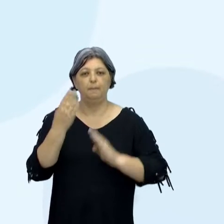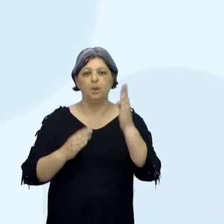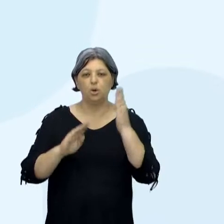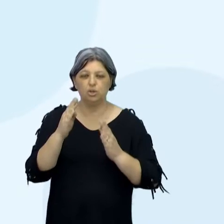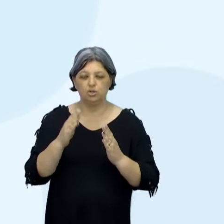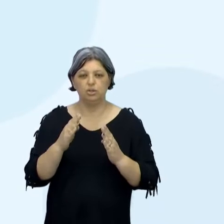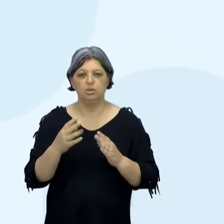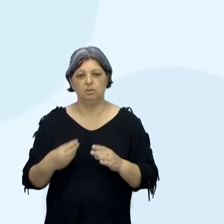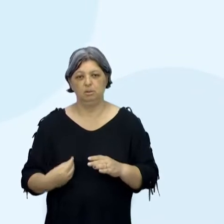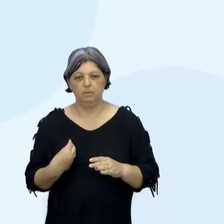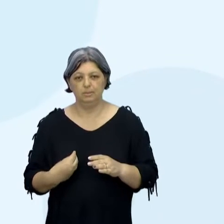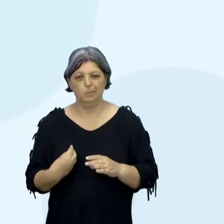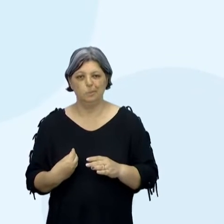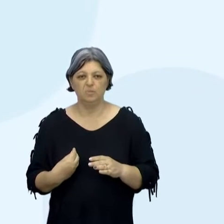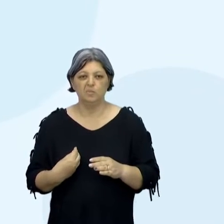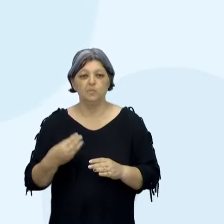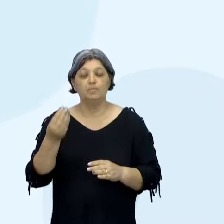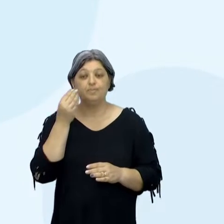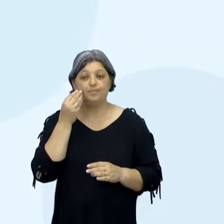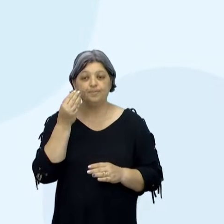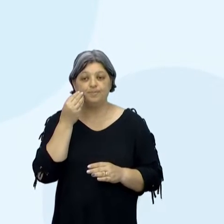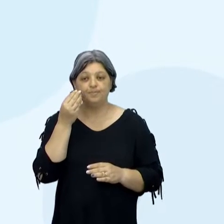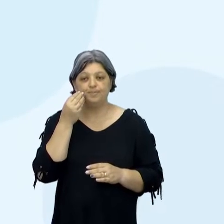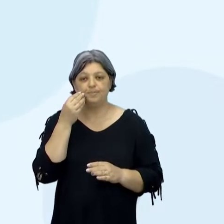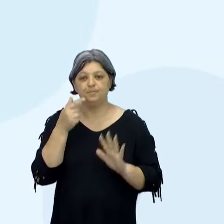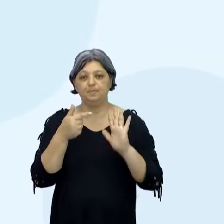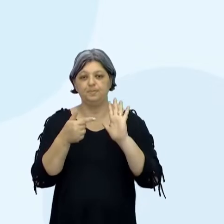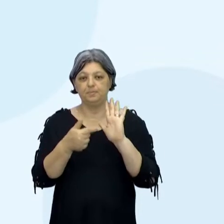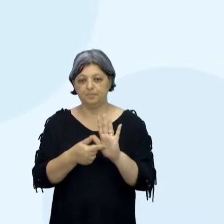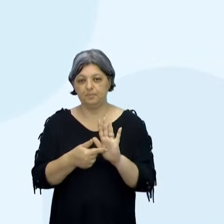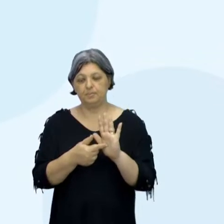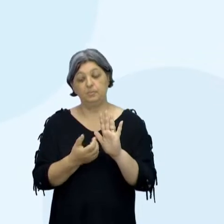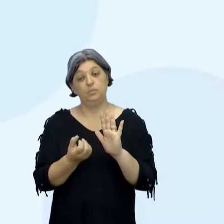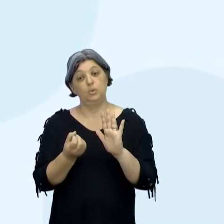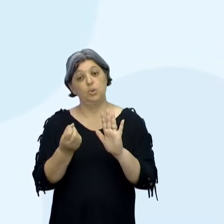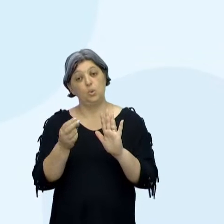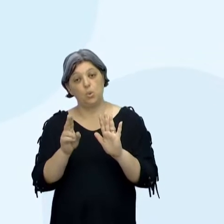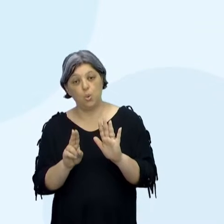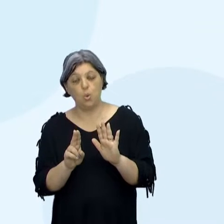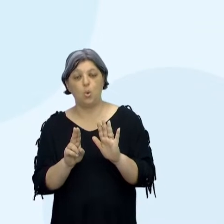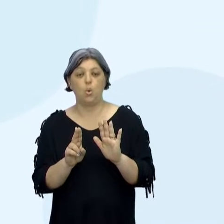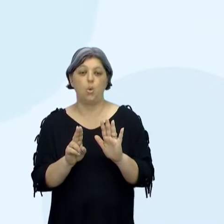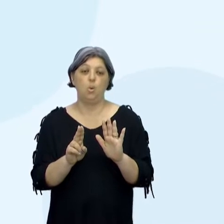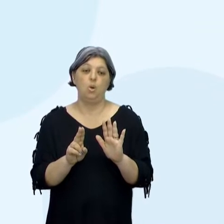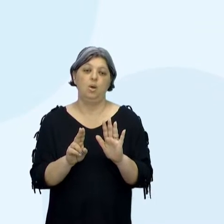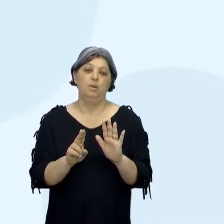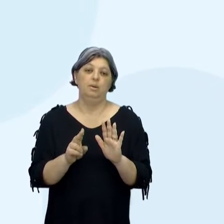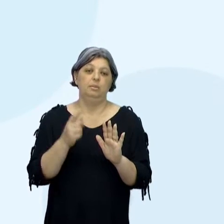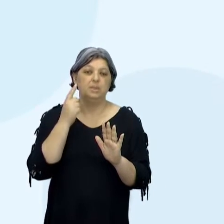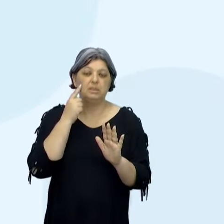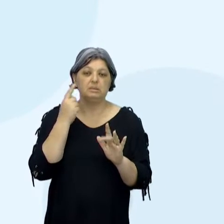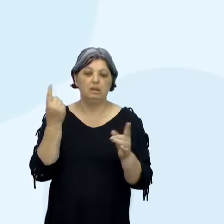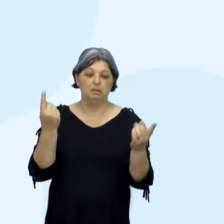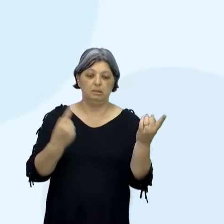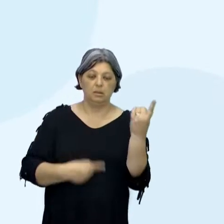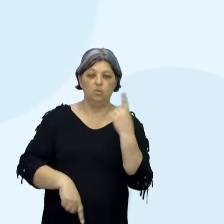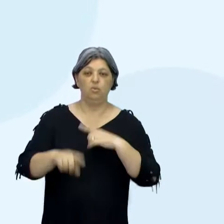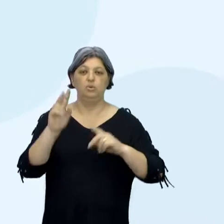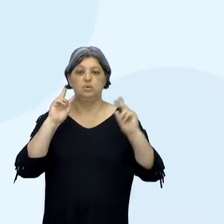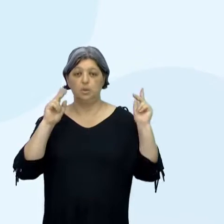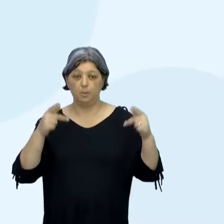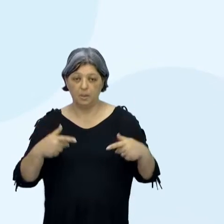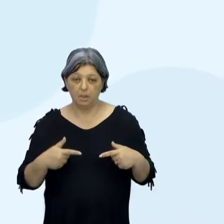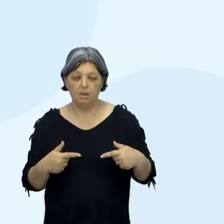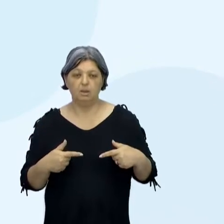ela tentava mostrar ou dar rumo, vamos dizer assim, à evolução da humanidade. Então,